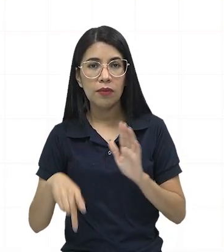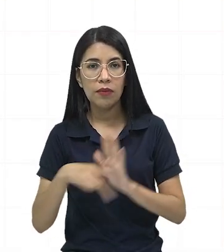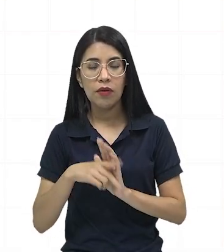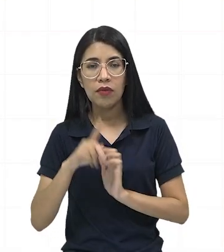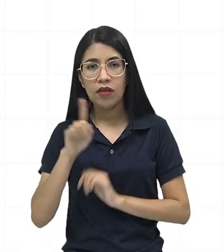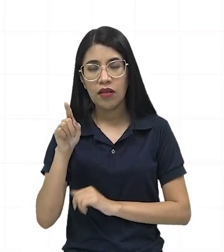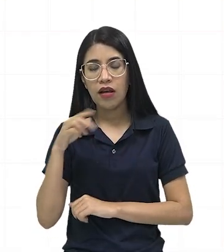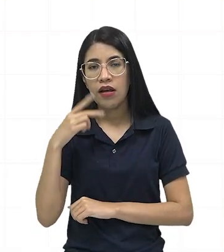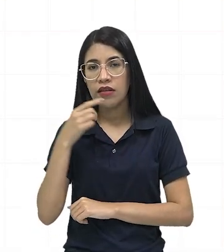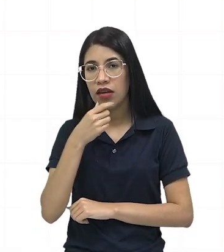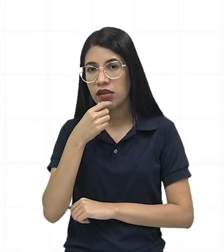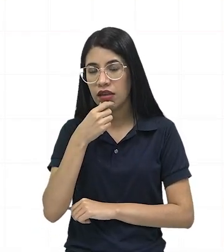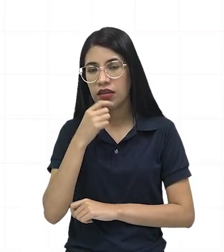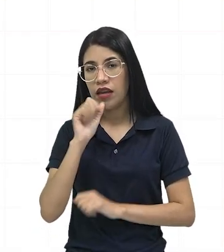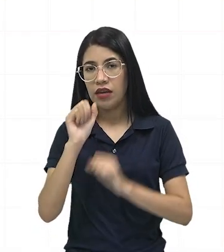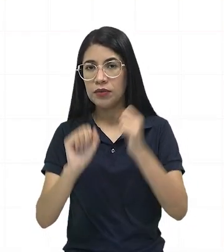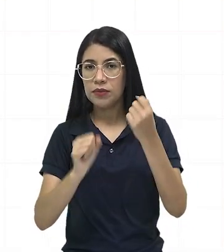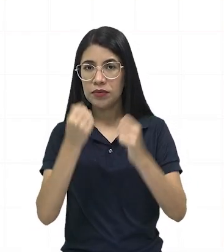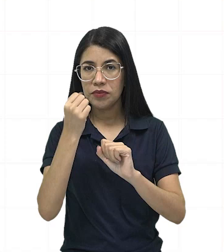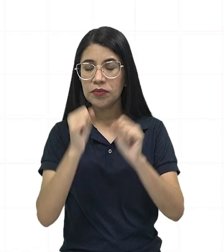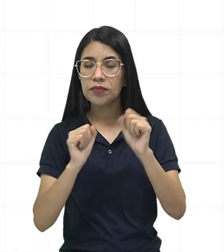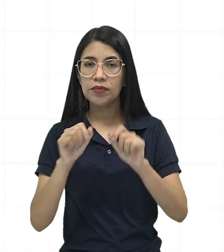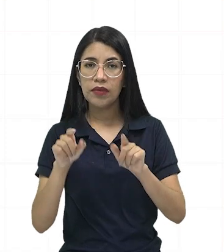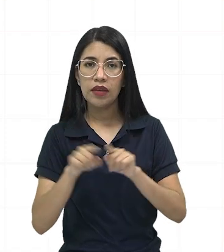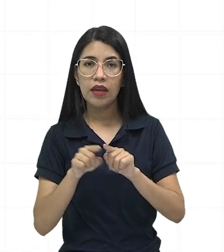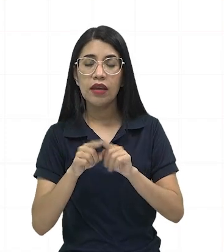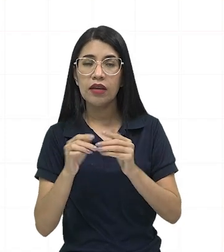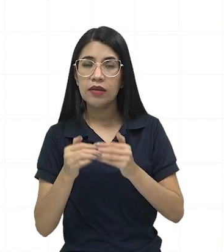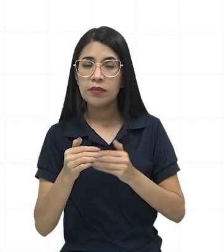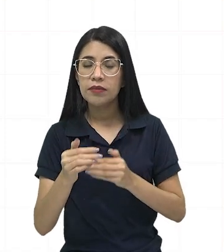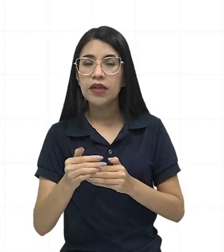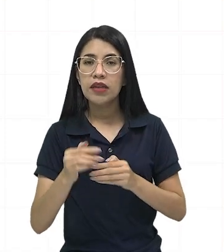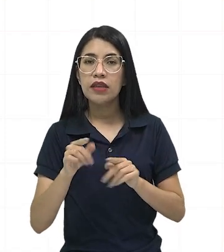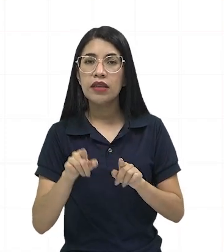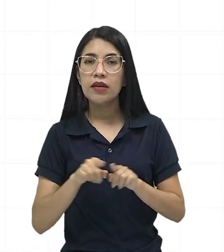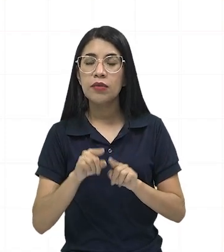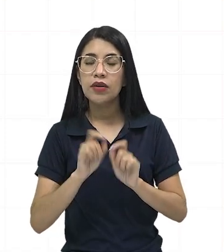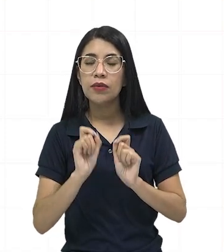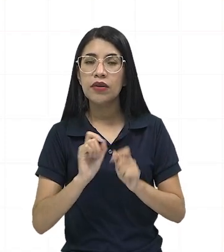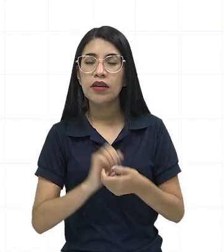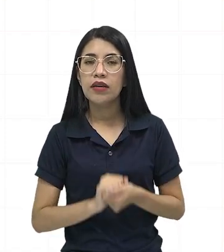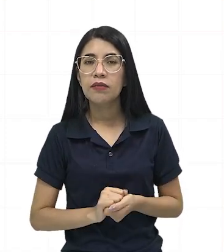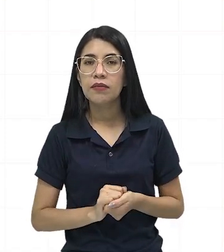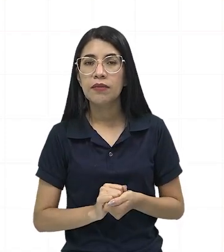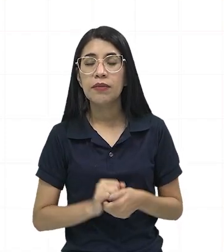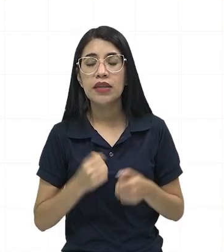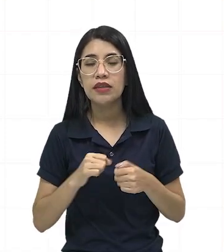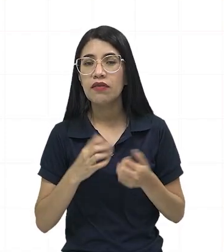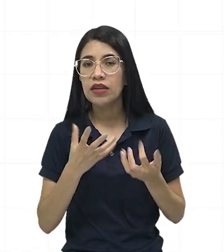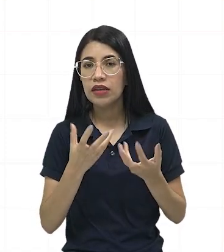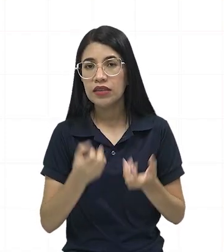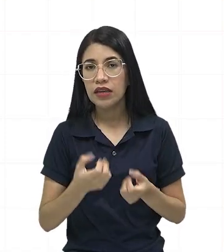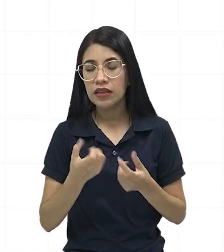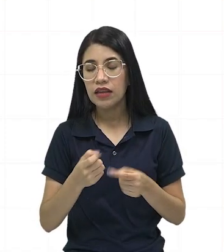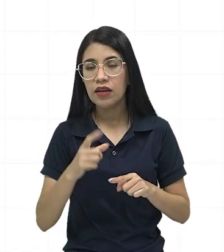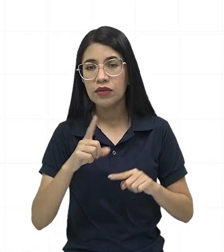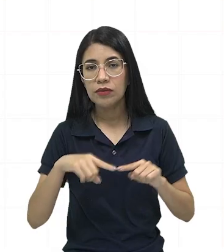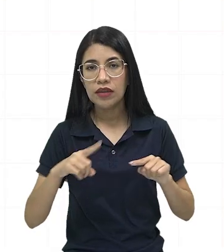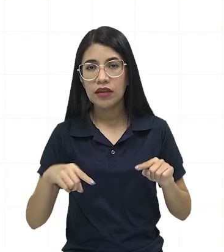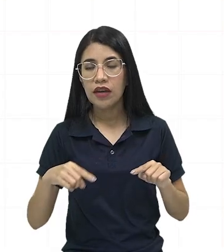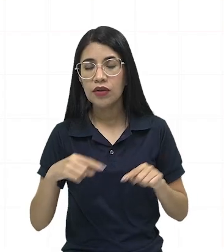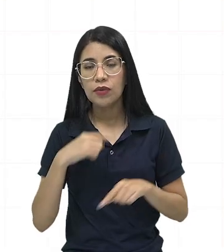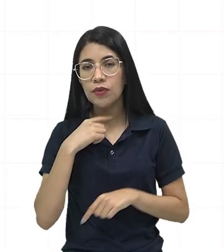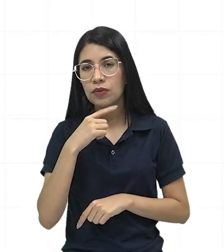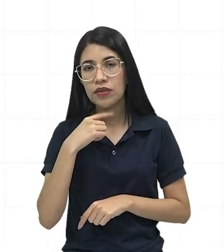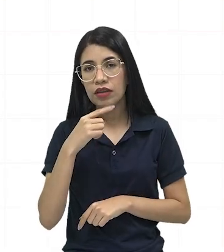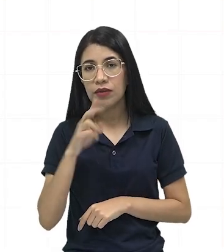da Inglaterra, produtos industrializados, né? E a partir daí nós meio que ficamos presos a esses produtos que nem sempre a gente vai